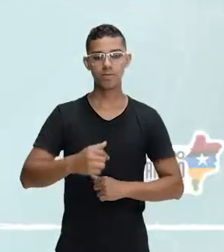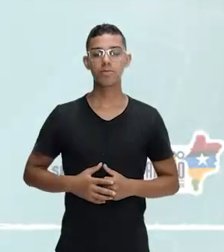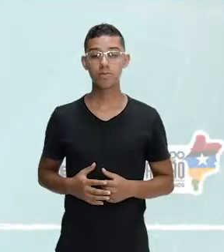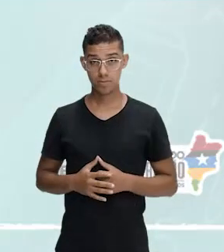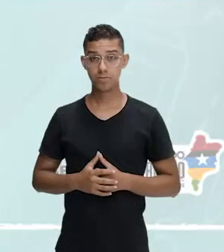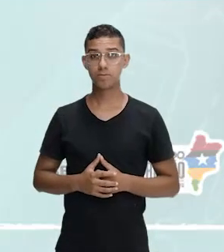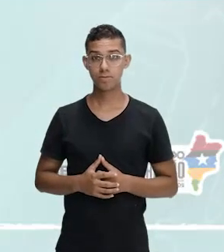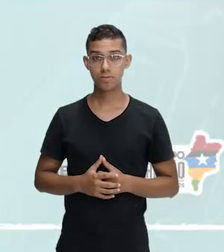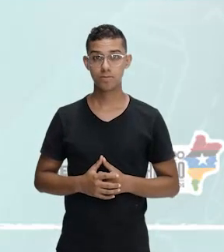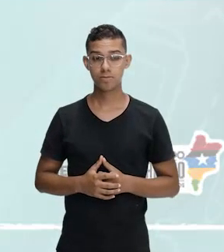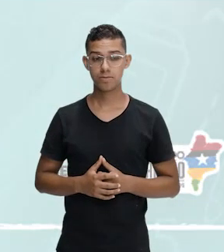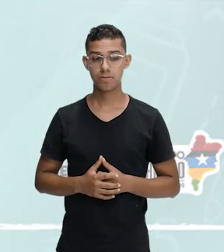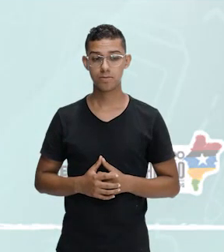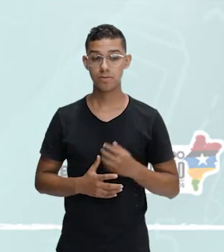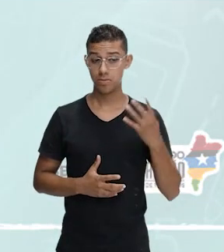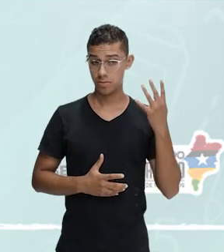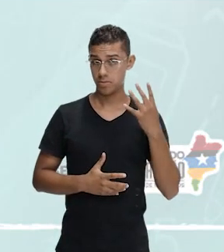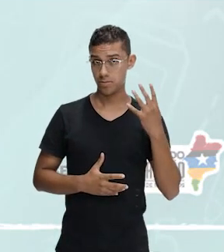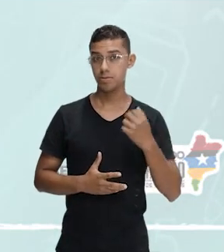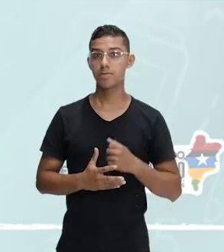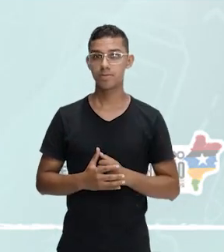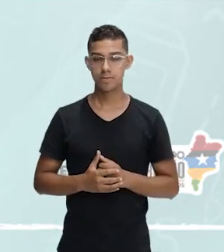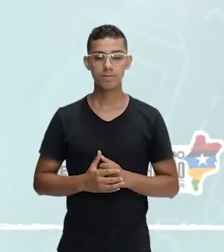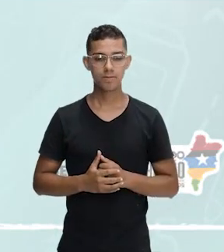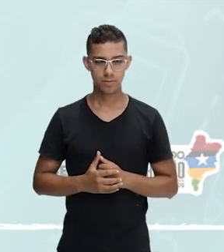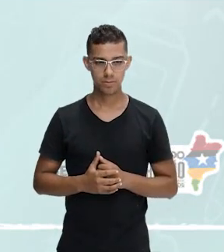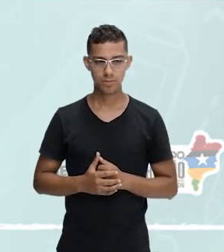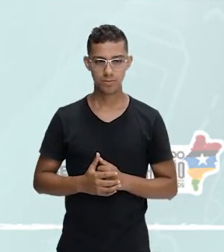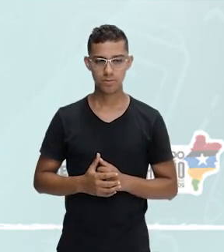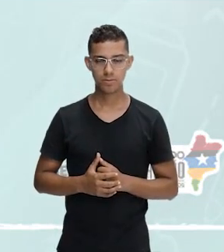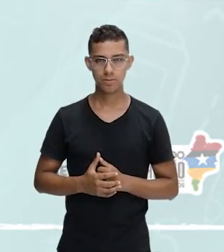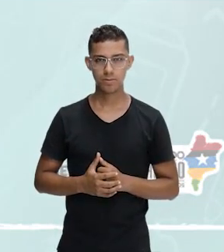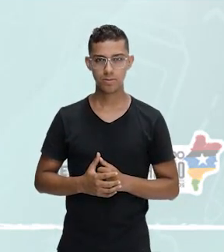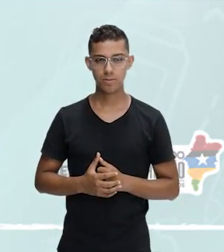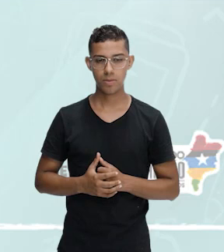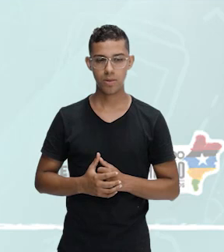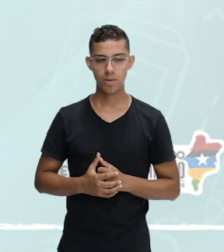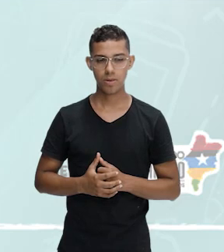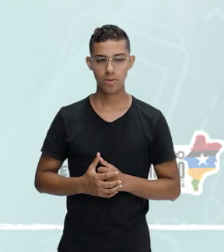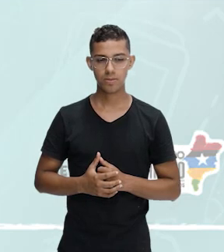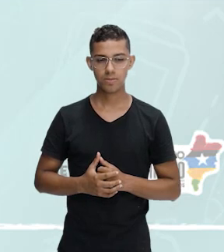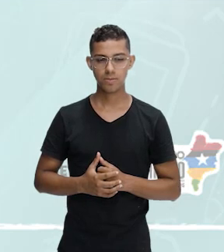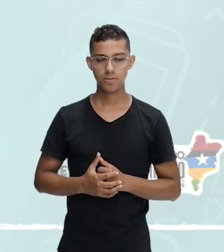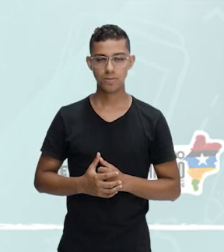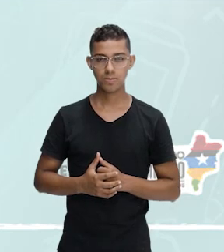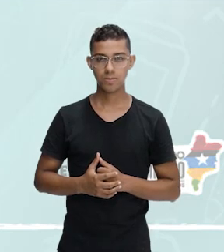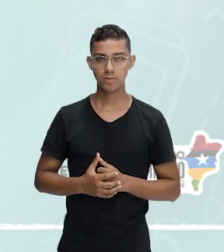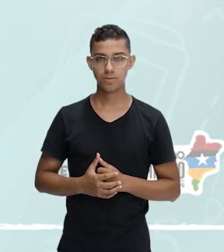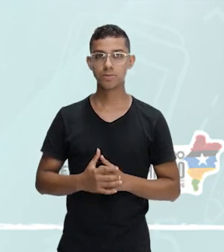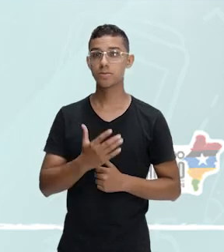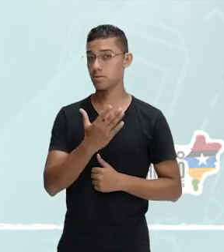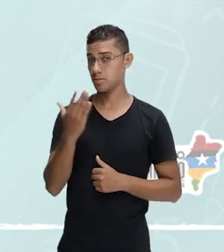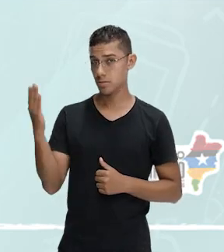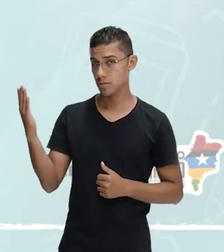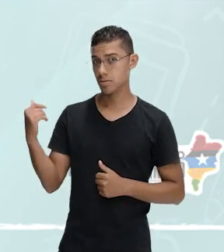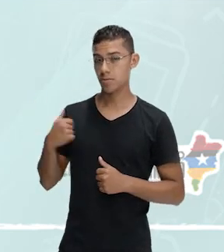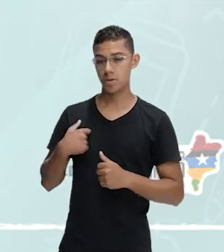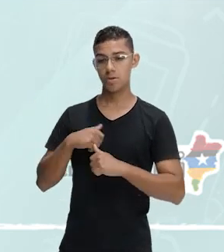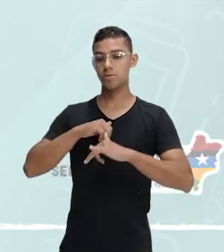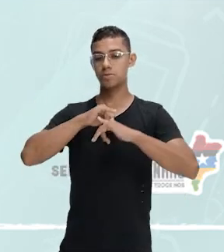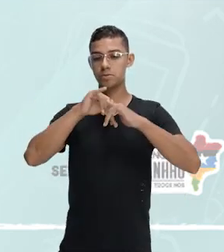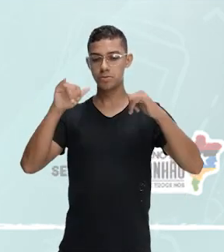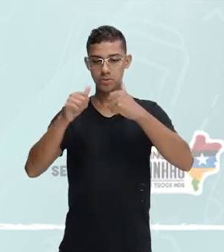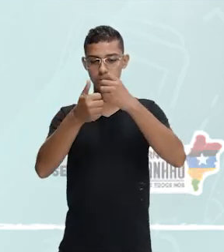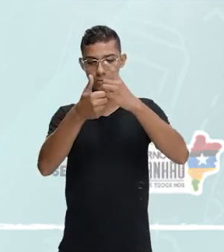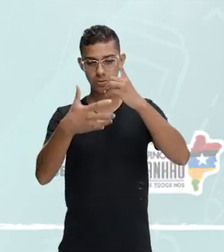questão. Quarta questão, ela tem um bojo, né, bem identificado, ela tem aqui uma série de